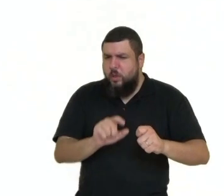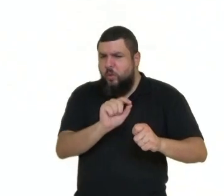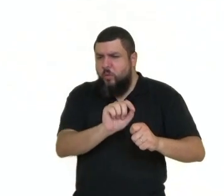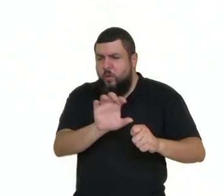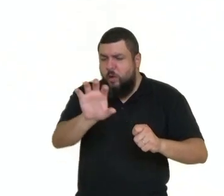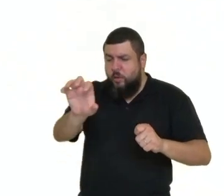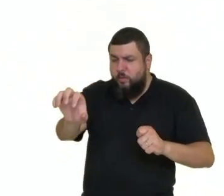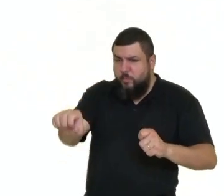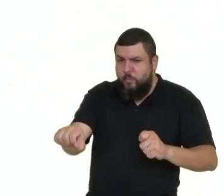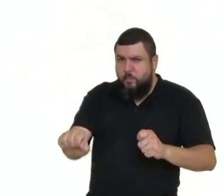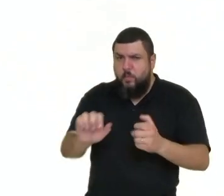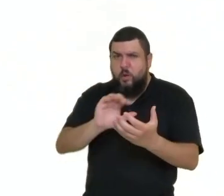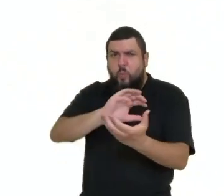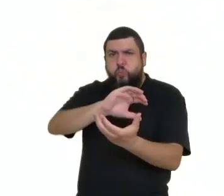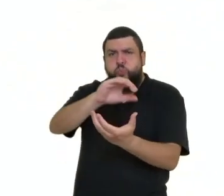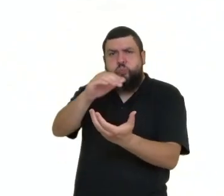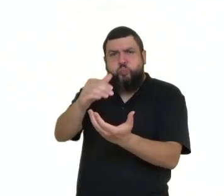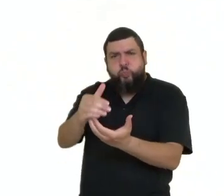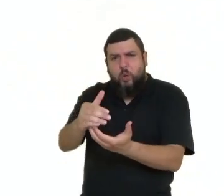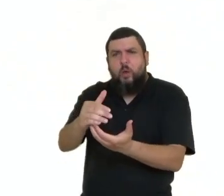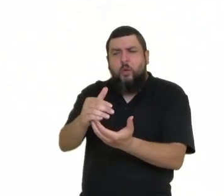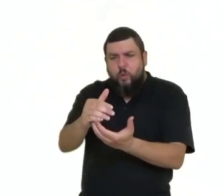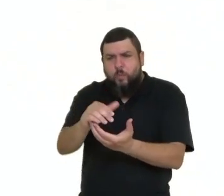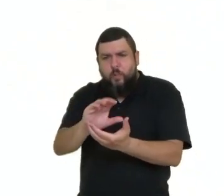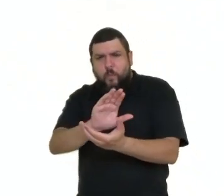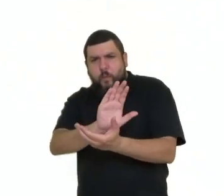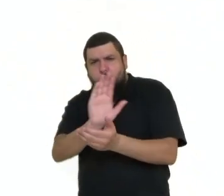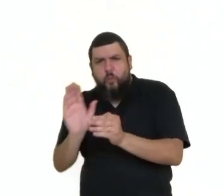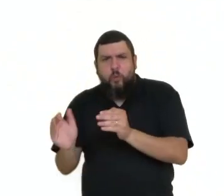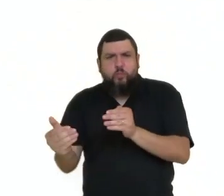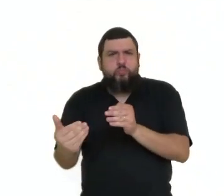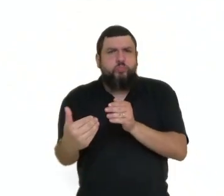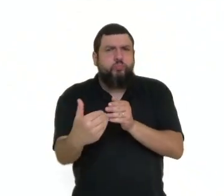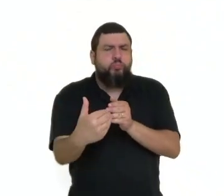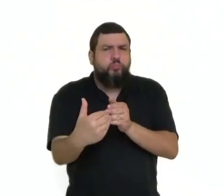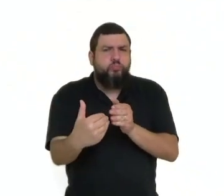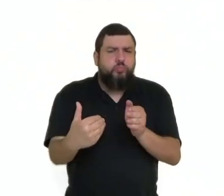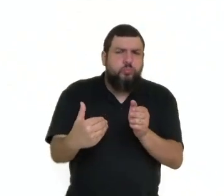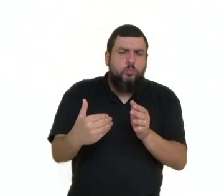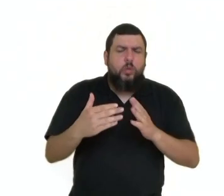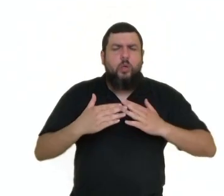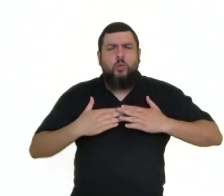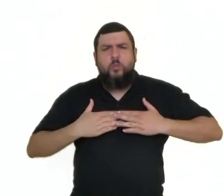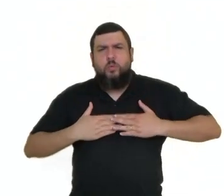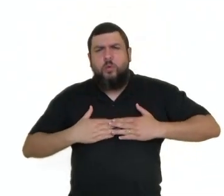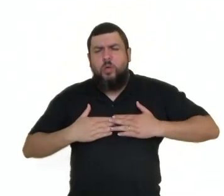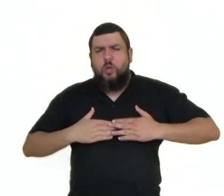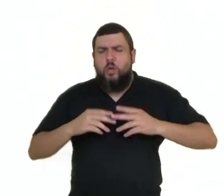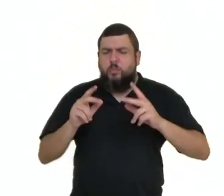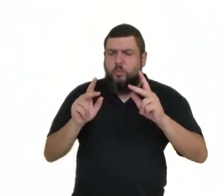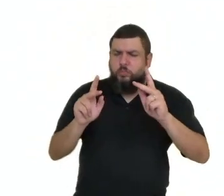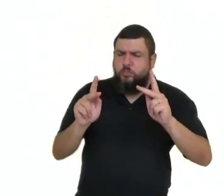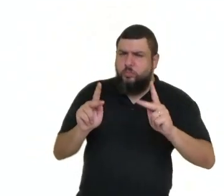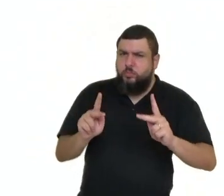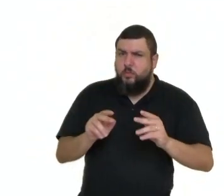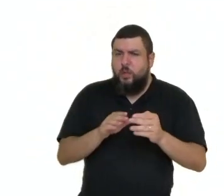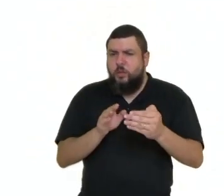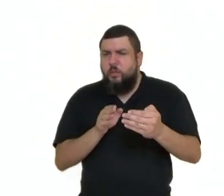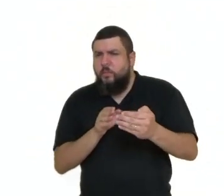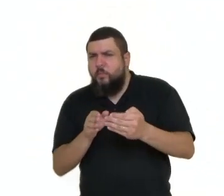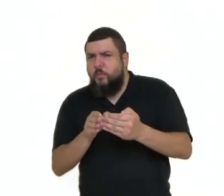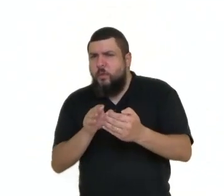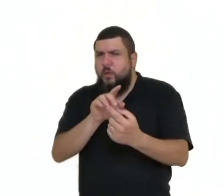esférico, concatenarmos um contragolpe, agudo com parcimônia, de meios e extrema